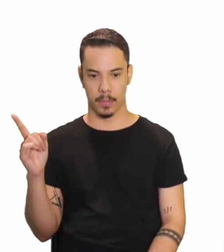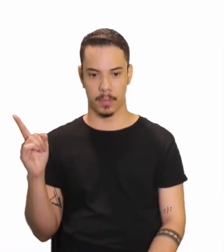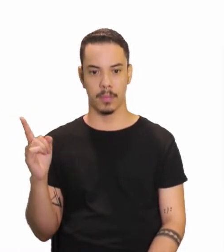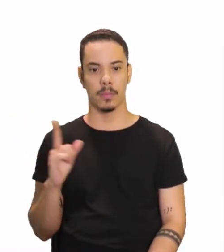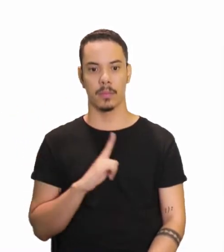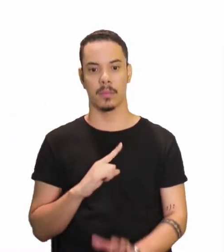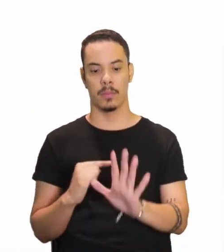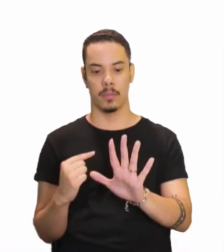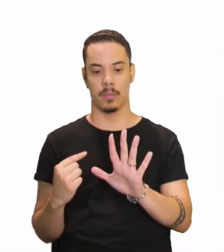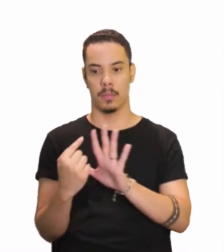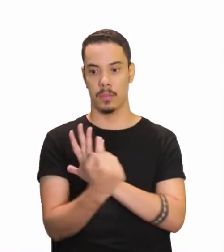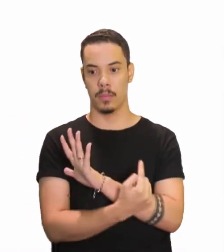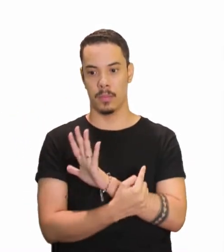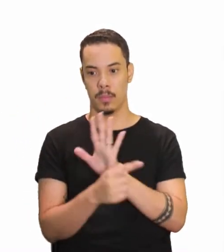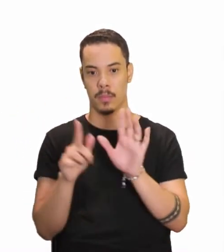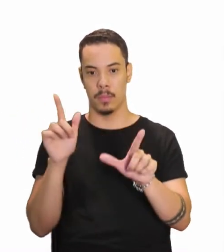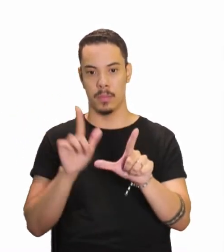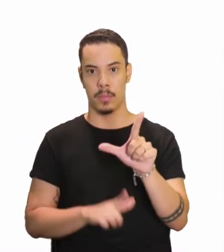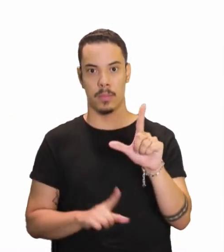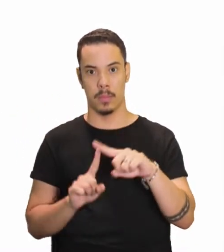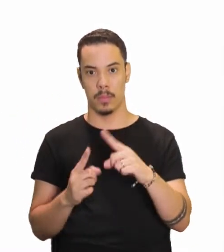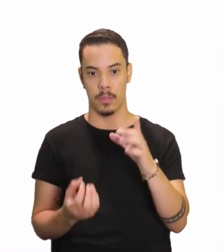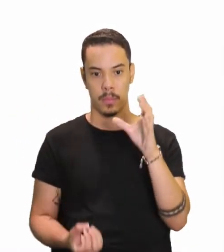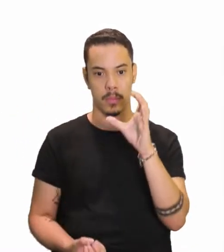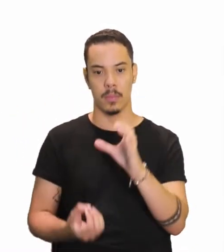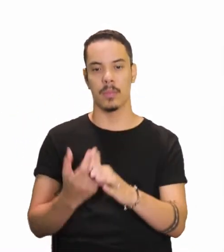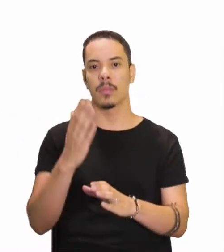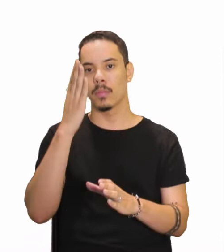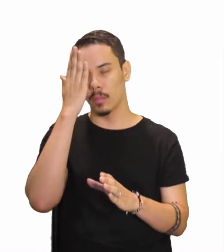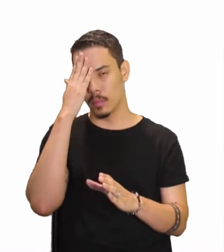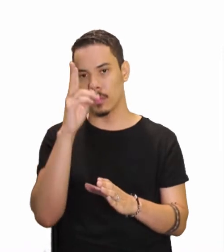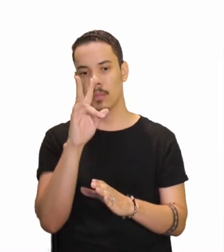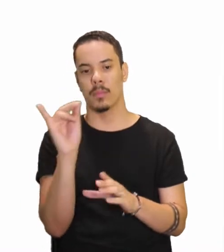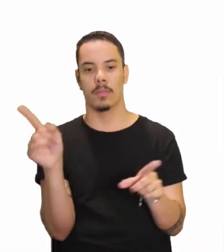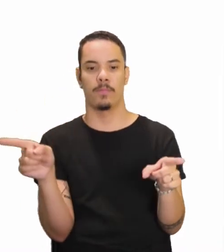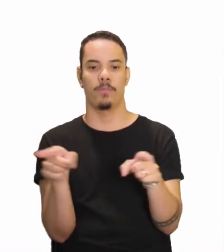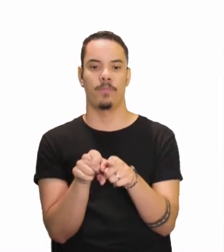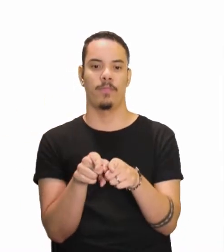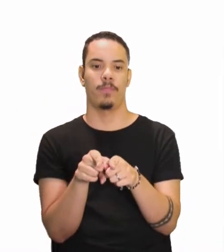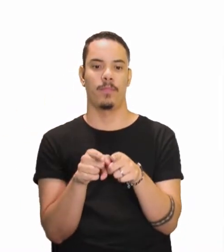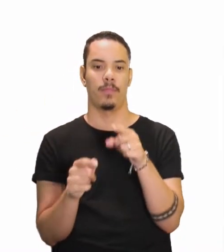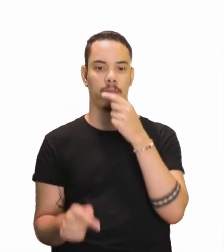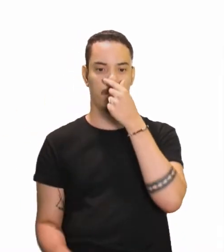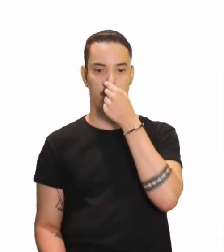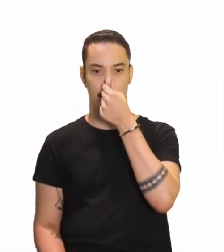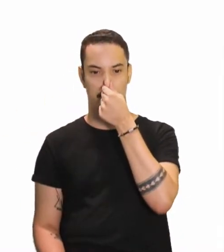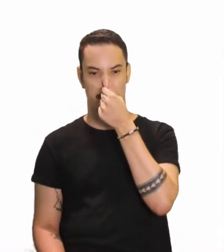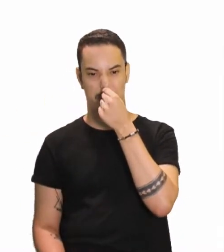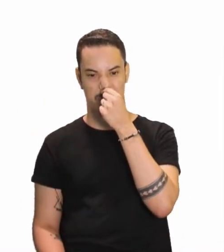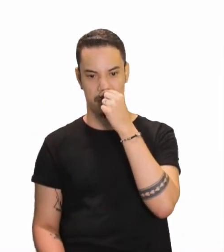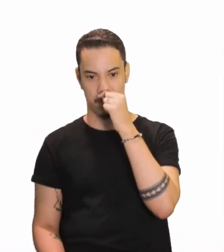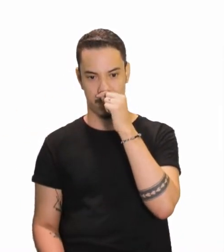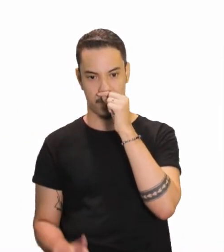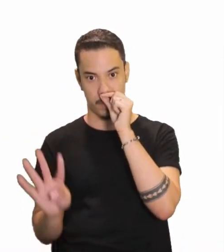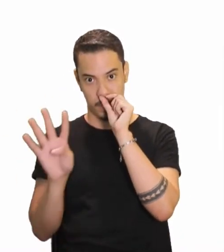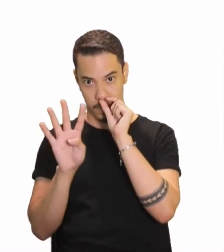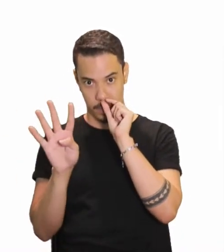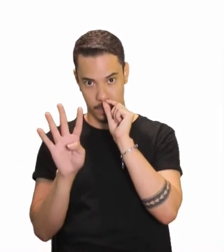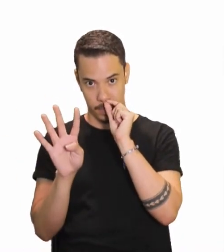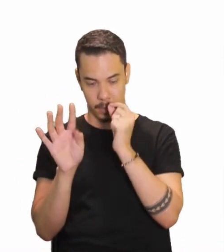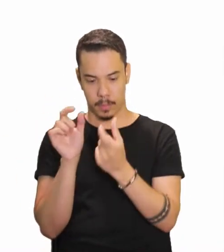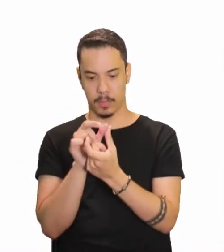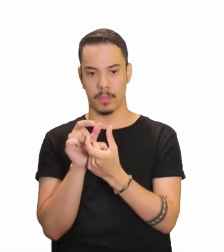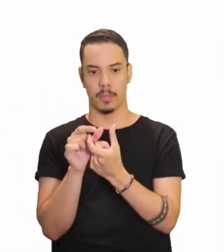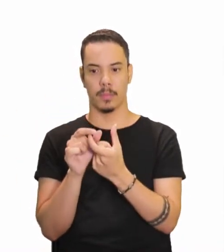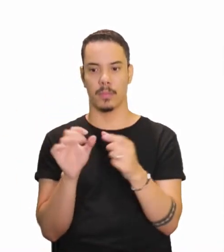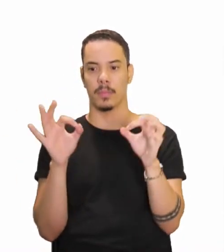5 letras, mas aparecer um dígrafo, já sabe que vai diminuir, né? 5 menos 1 dá quanto? 4. Então,